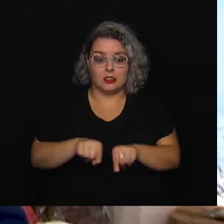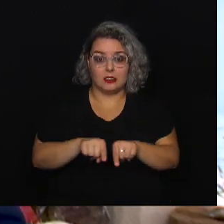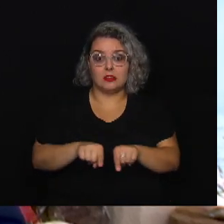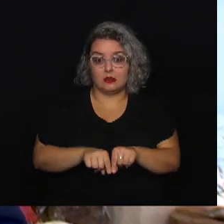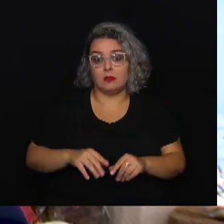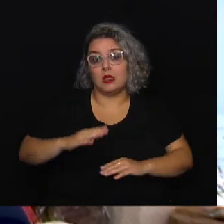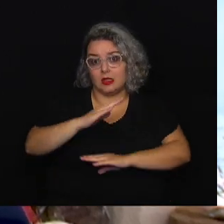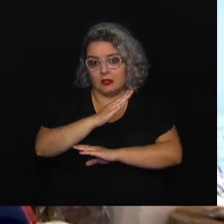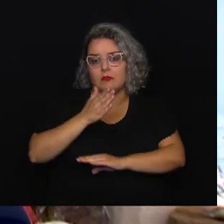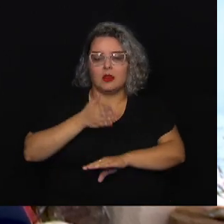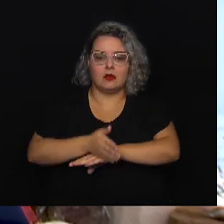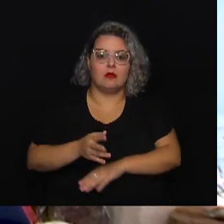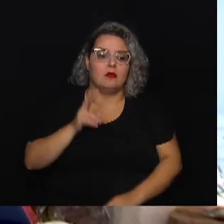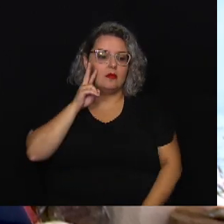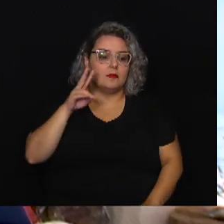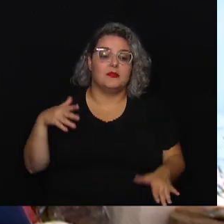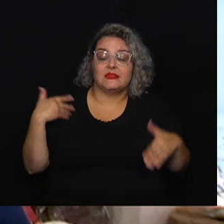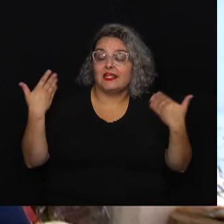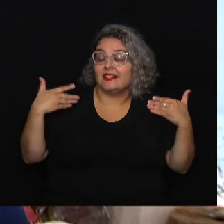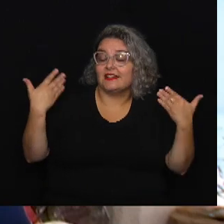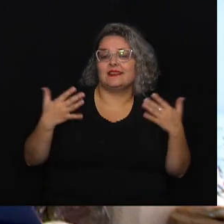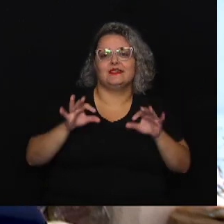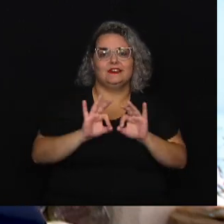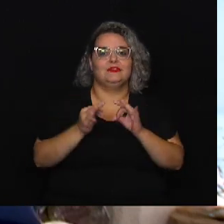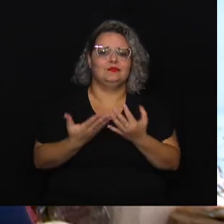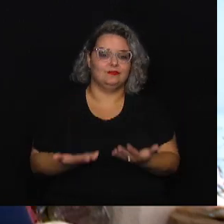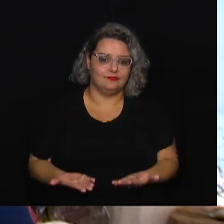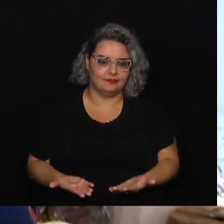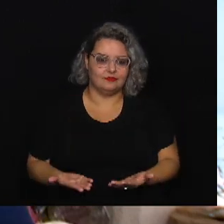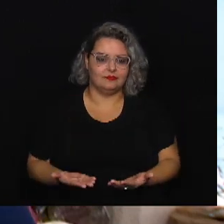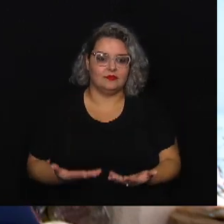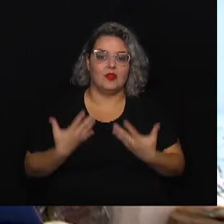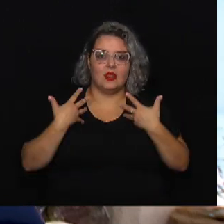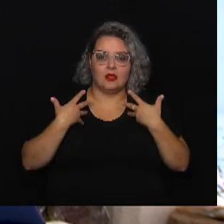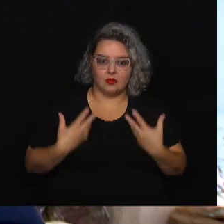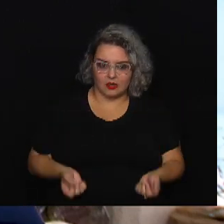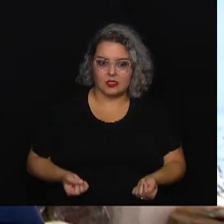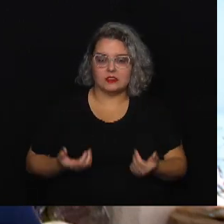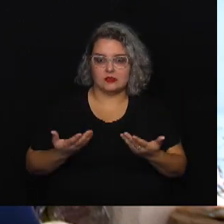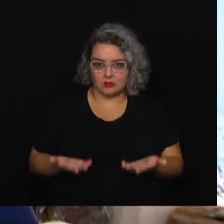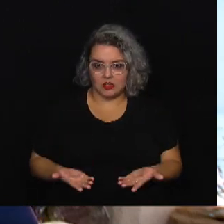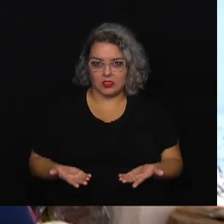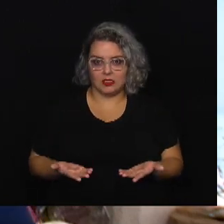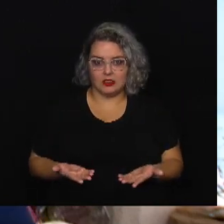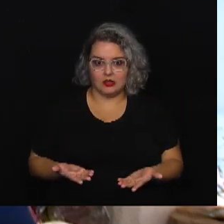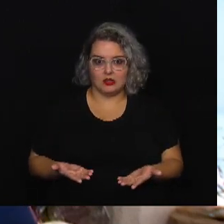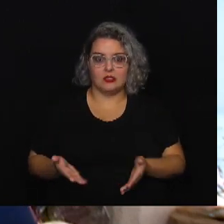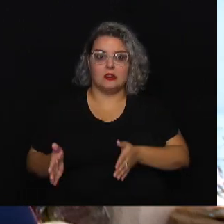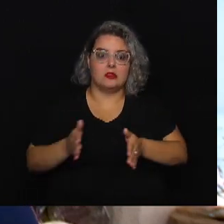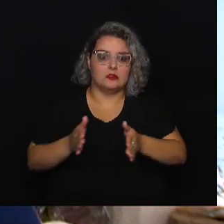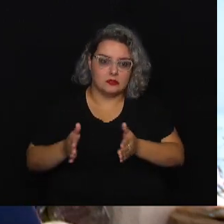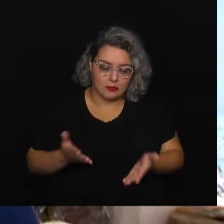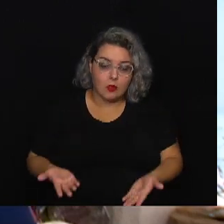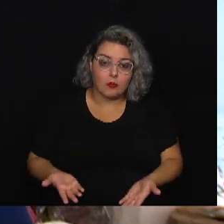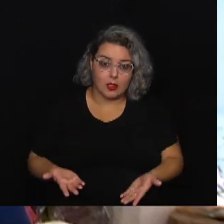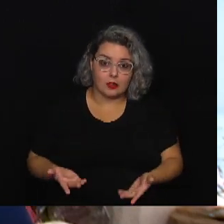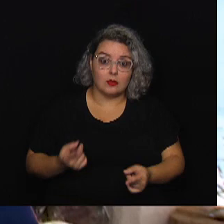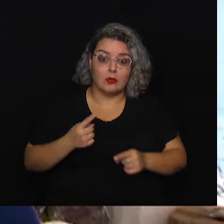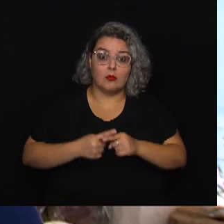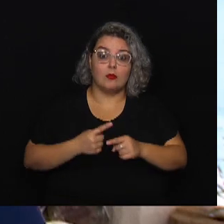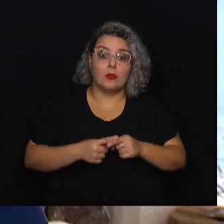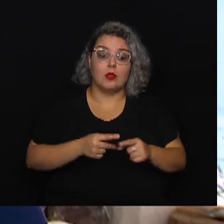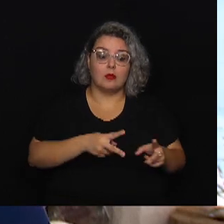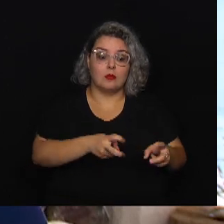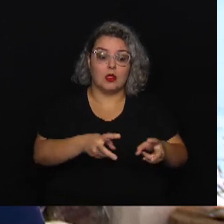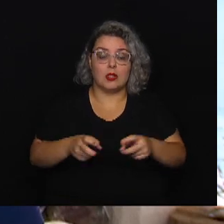assim, primeiro a alegria das famílias, que ao receberem isso, nesse momento, porque elas percebem que